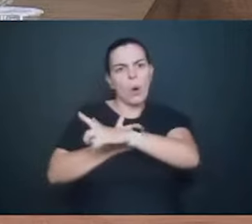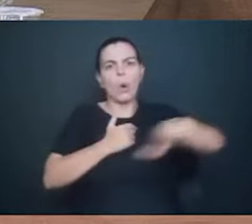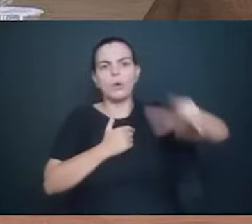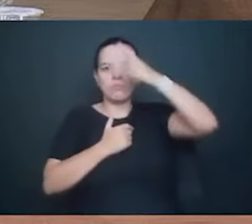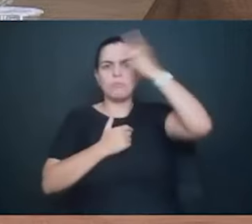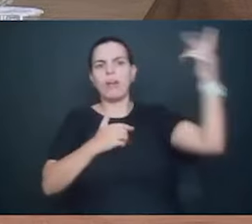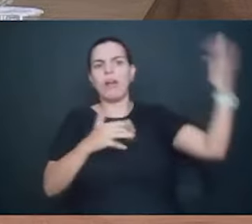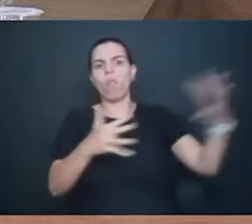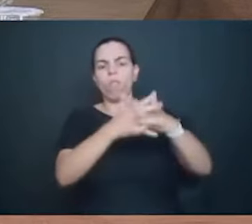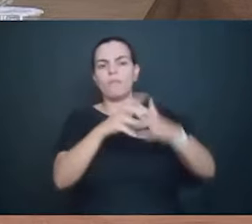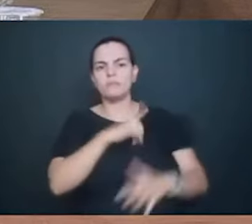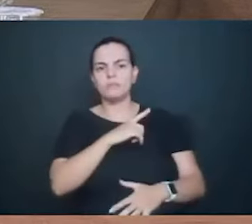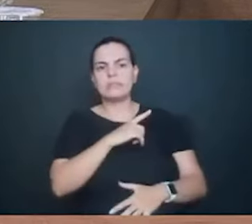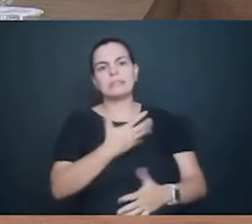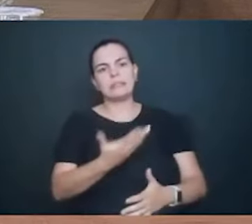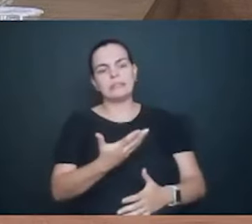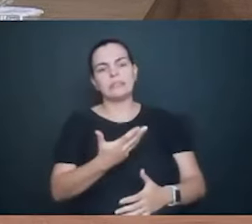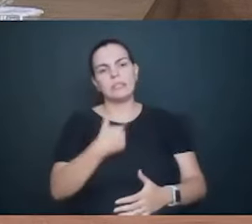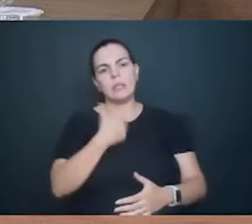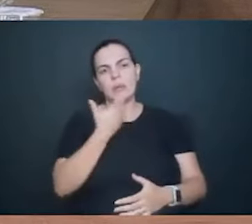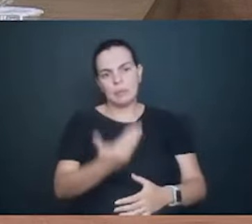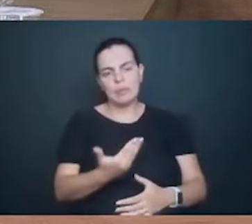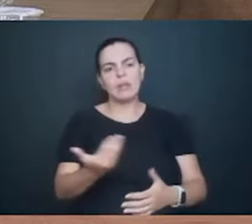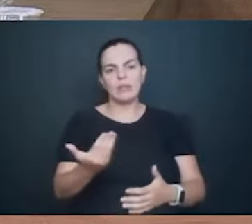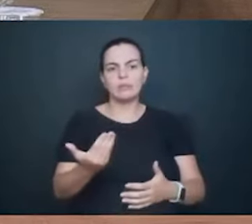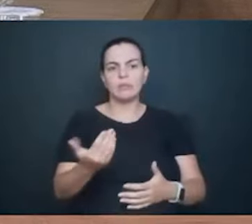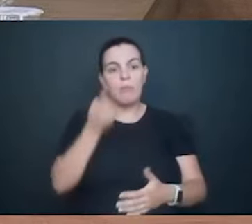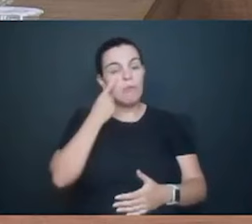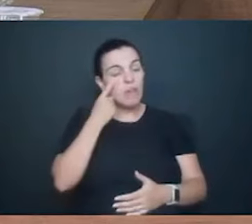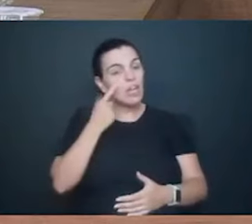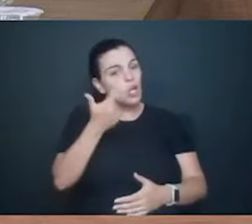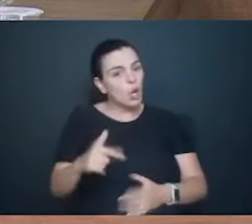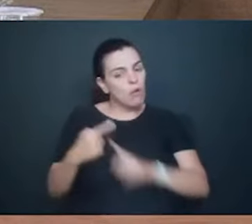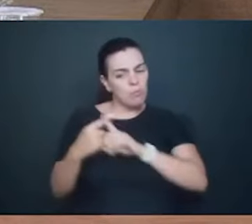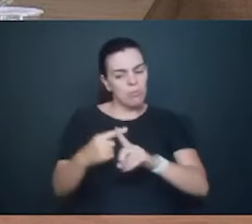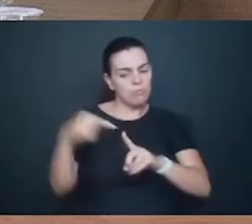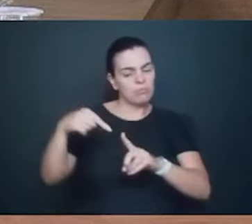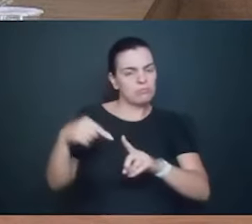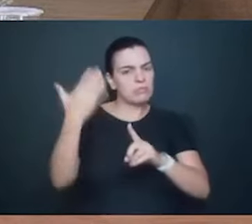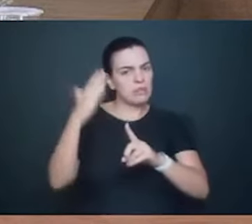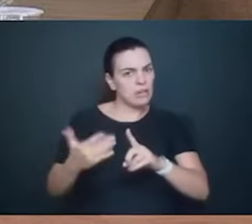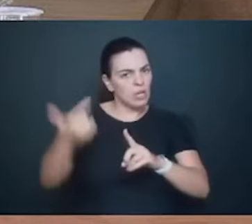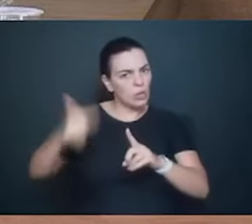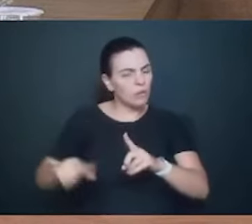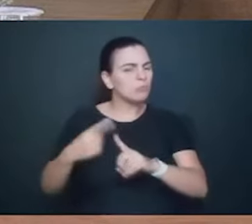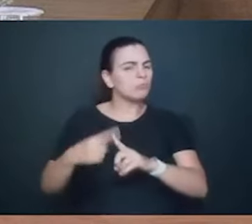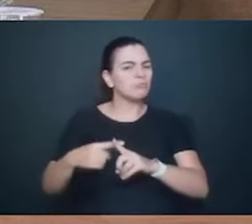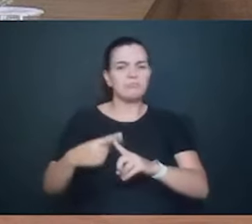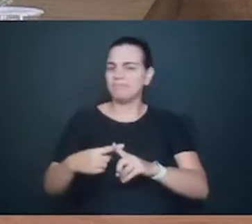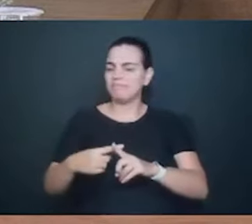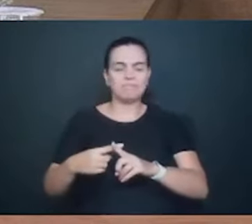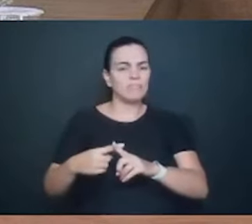essa decisão e permitir que as pessoas que não estavam envolvidas possam adentrar o estádio e as pessoas que realmente aprontaram, realmente se envolveram em confusão,